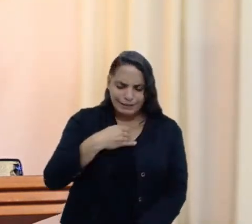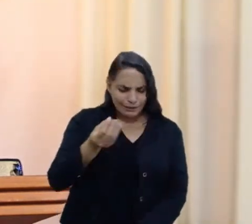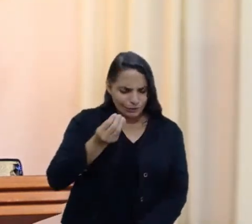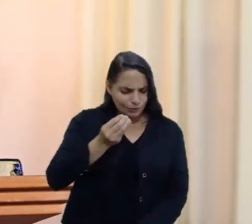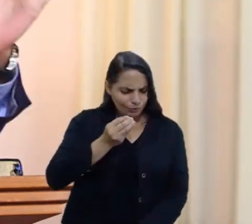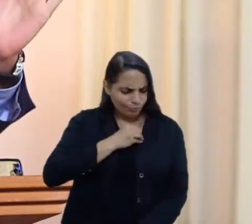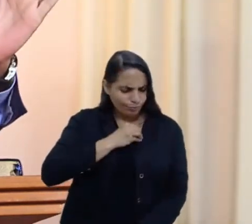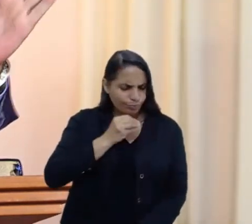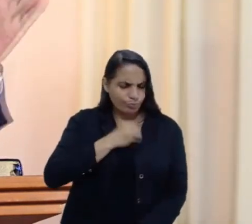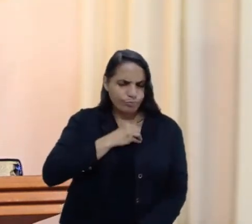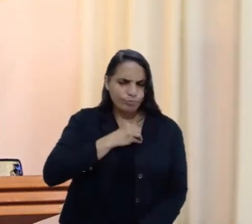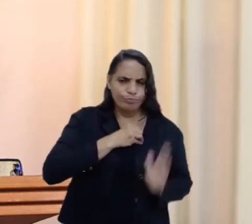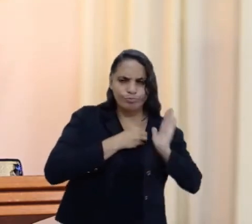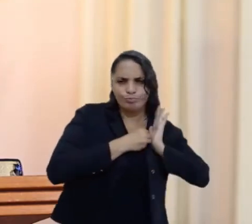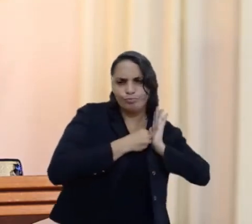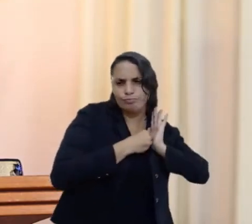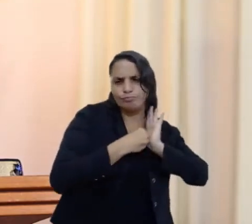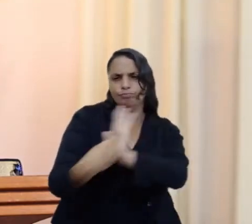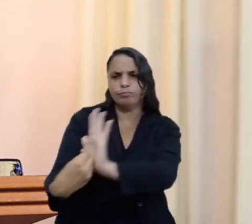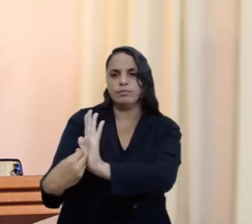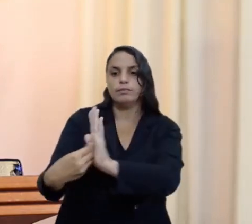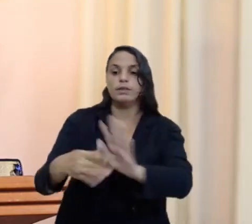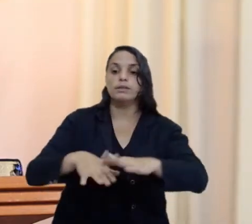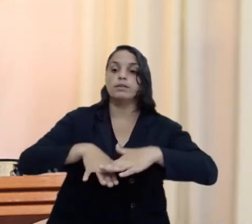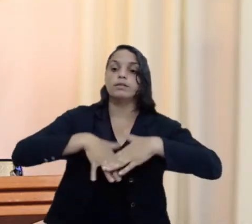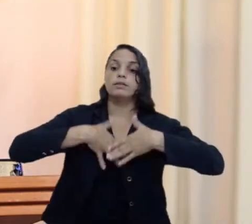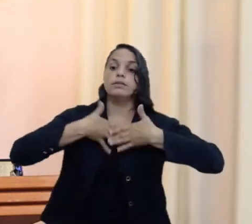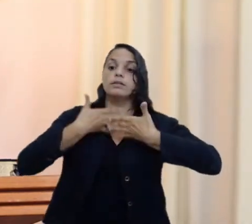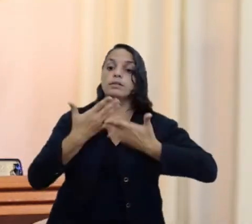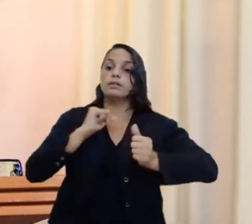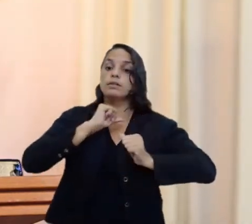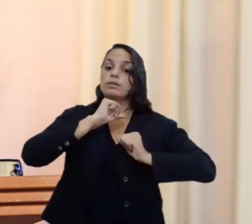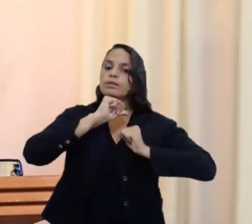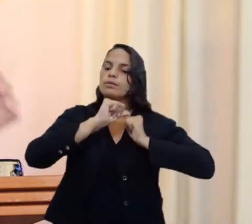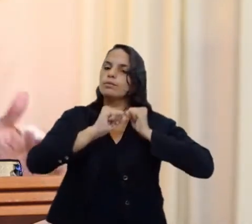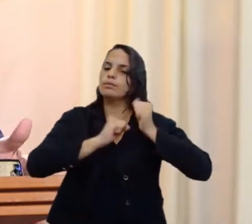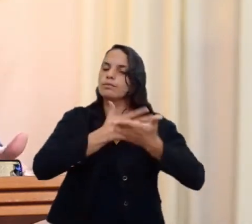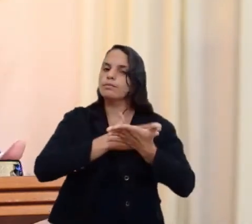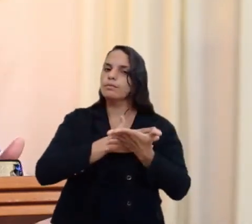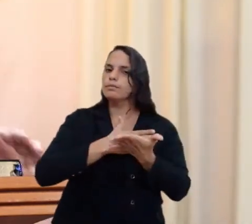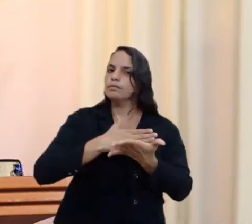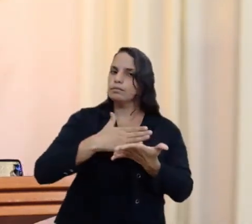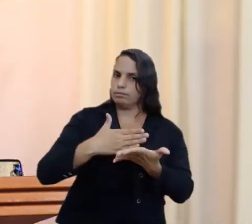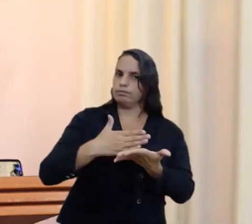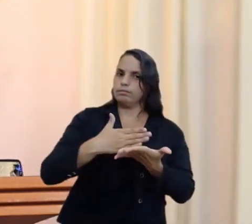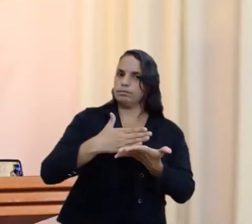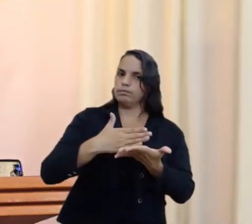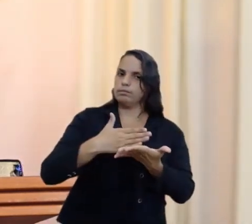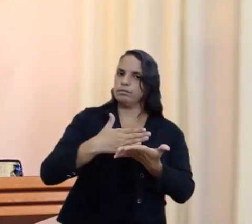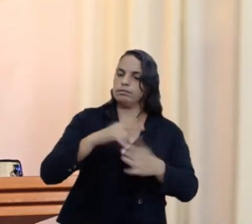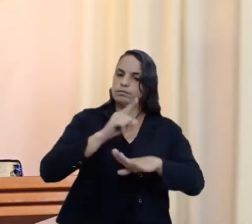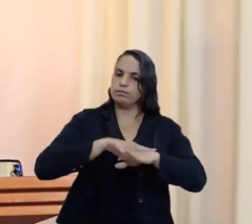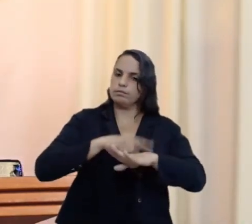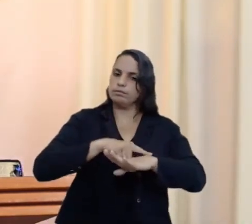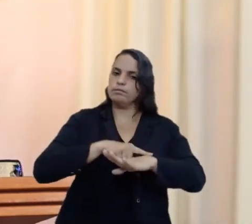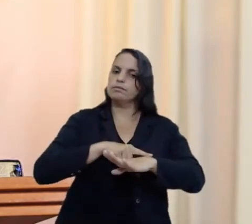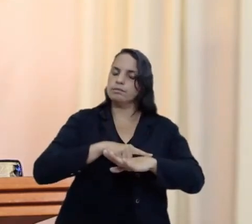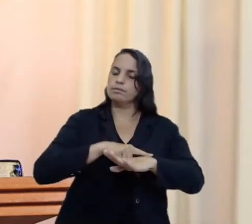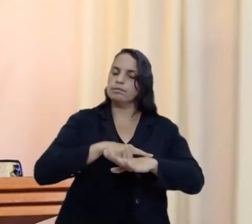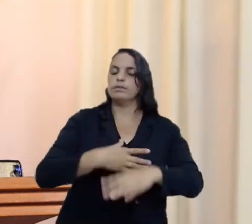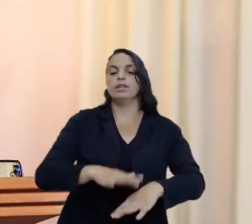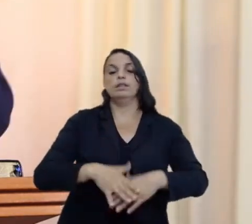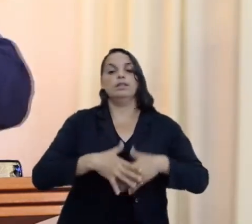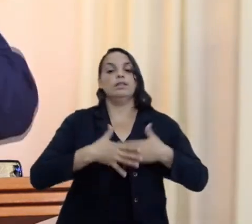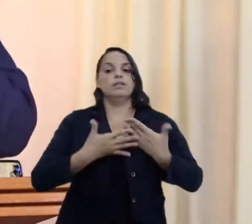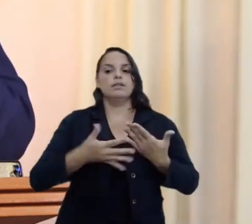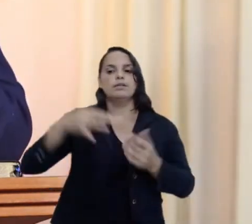e abandono do pecado. Então a transformação já começa ali, naquele momento. Agora, o Espírito Santo